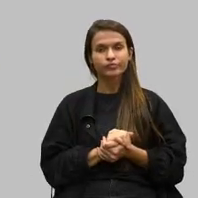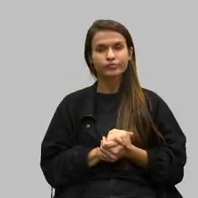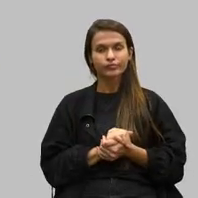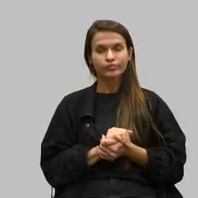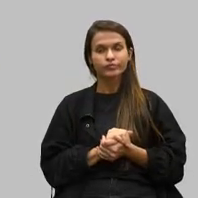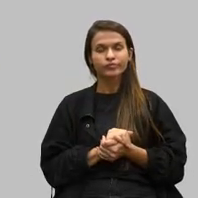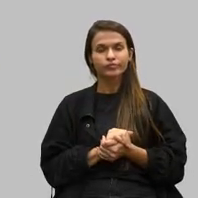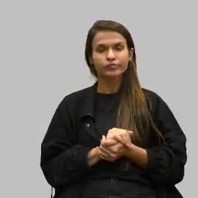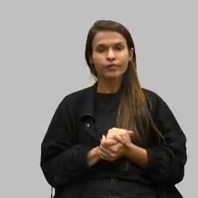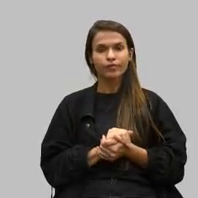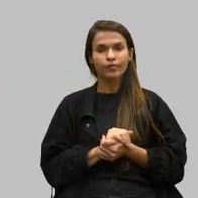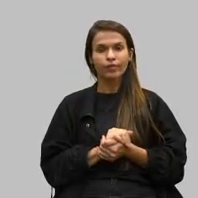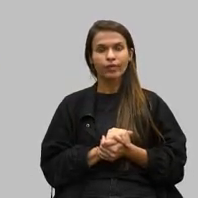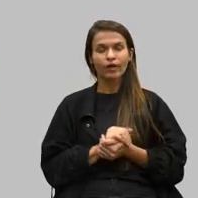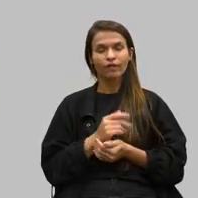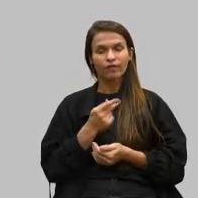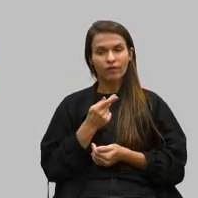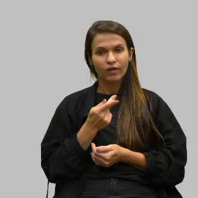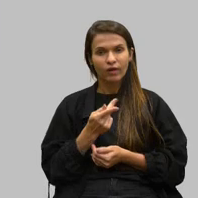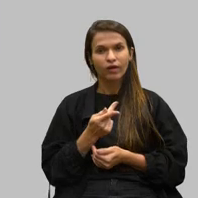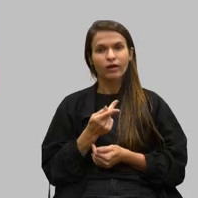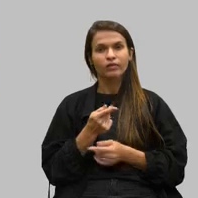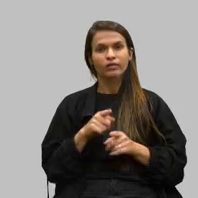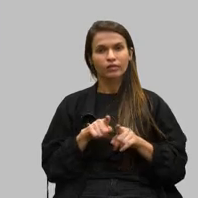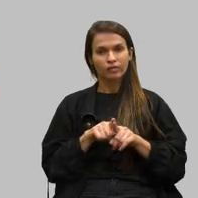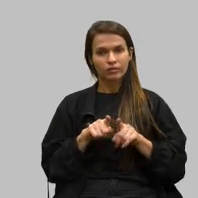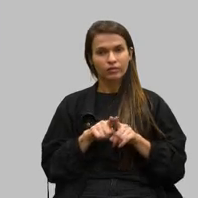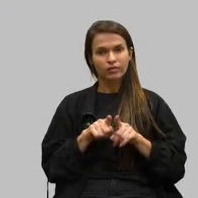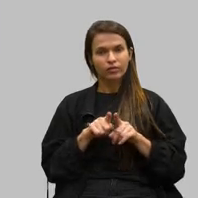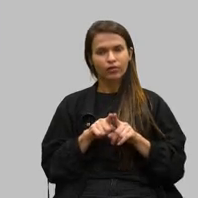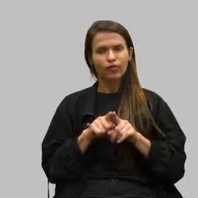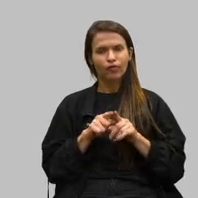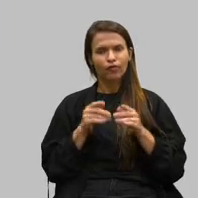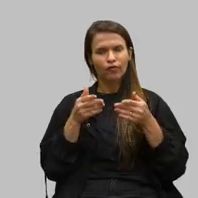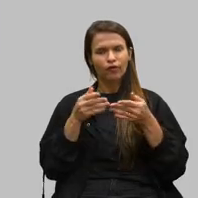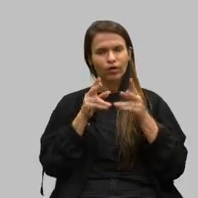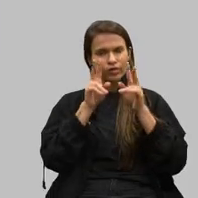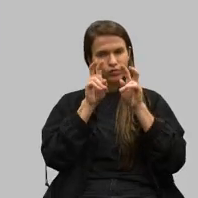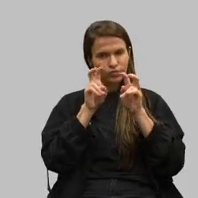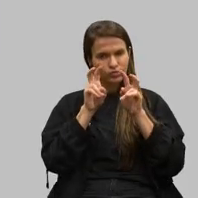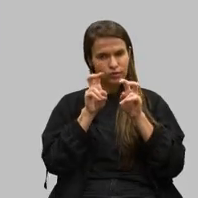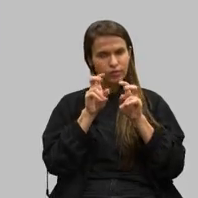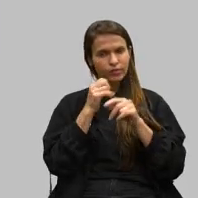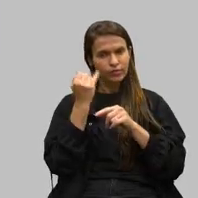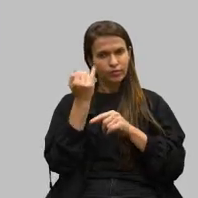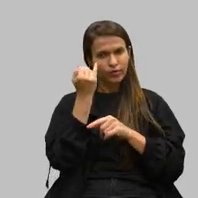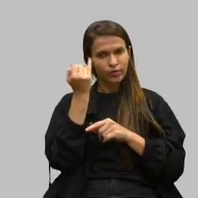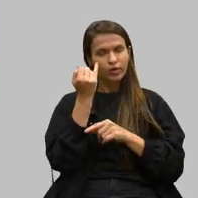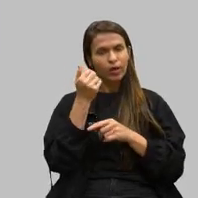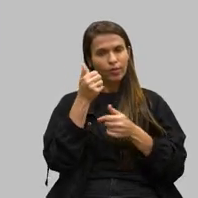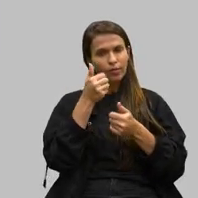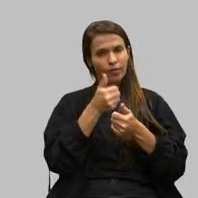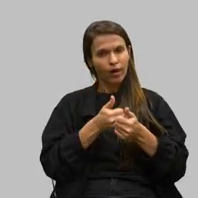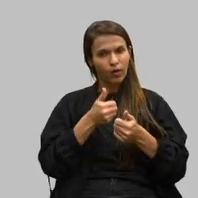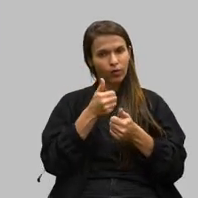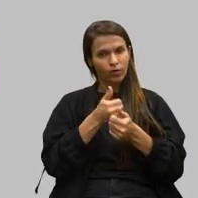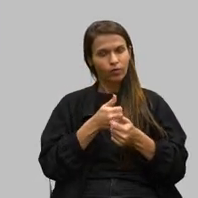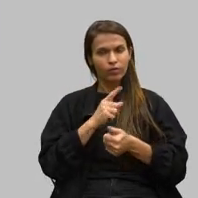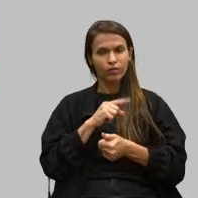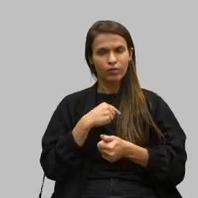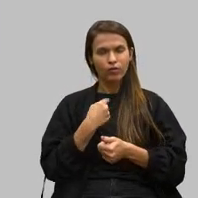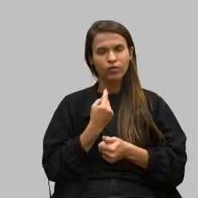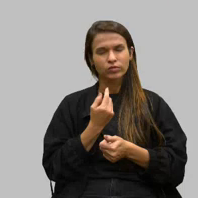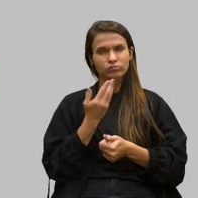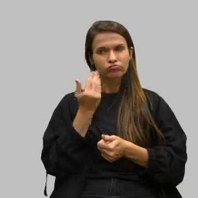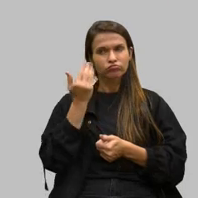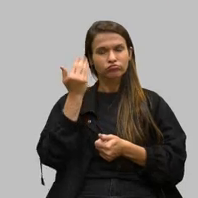dizer que eu vou voltar a tema aqui muito caro para nós, que é uma luta nossa desde a